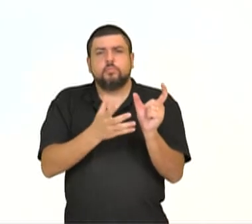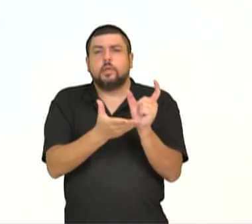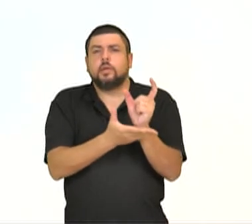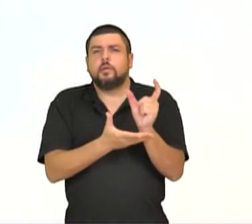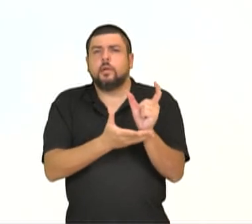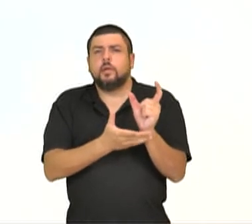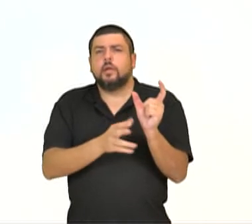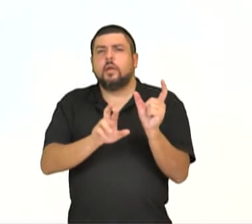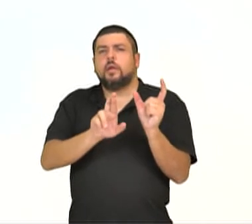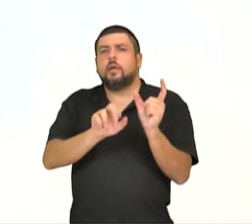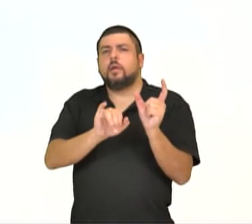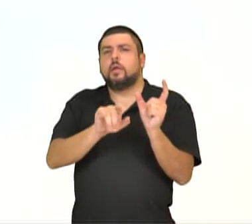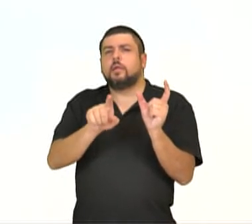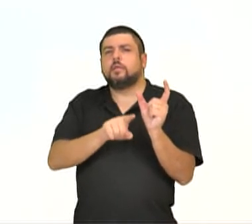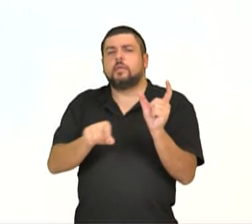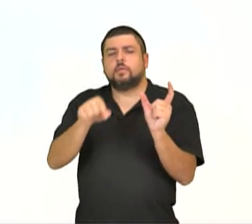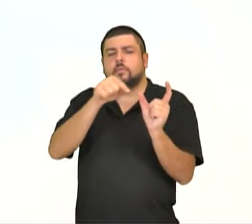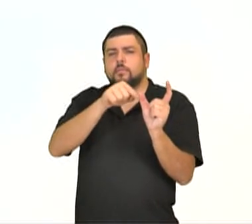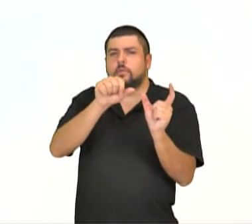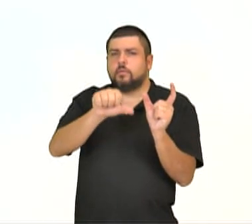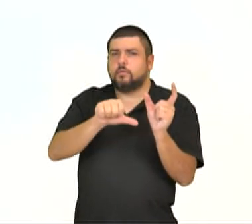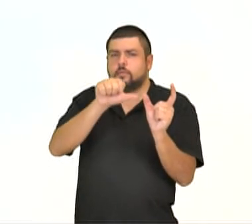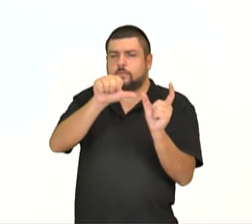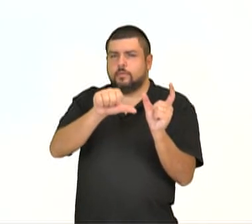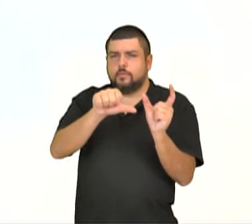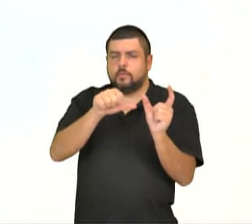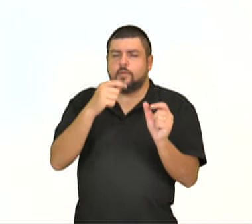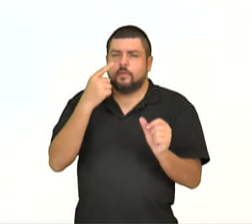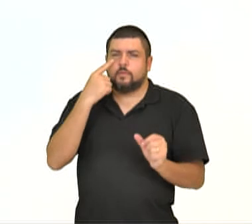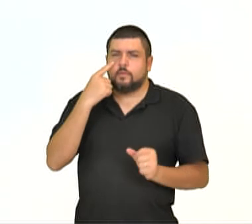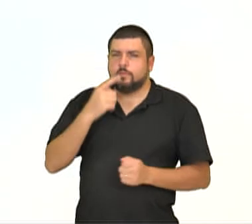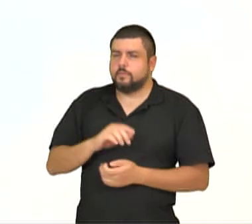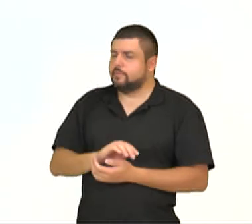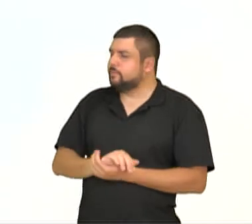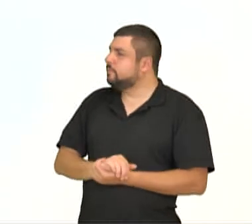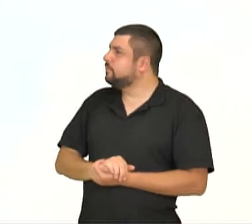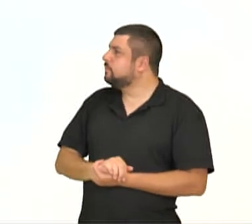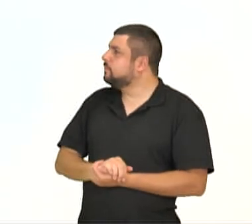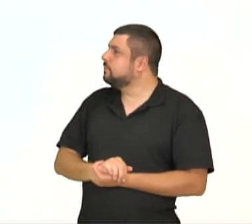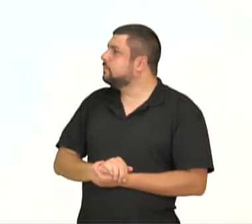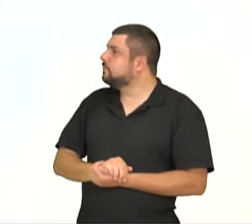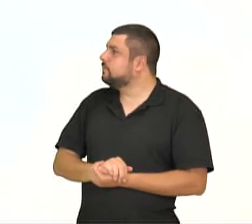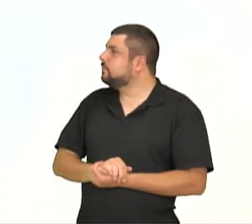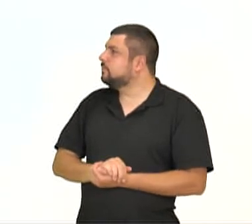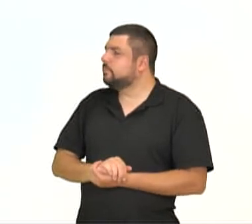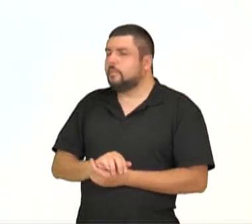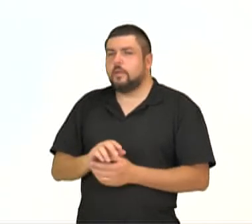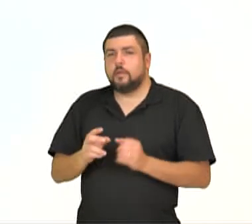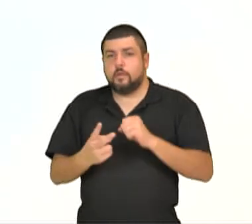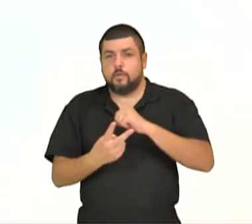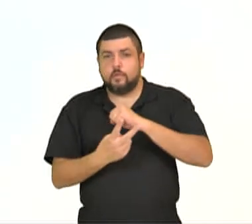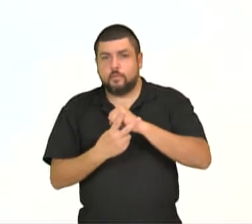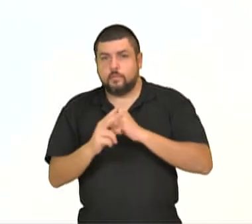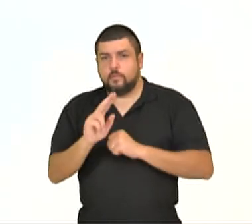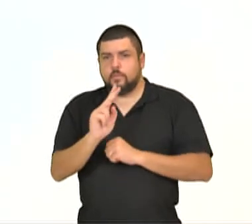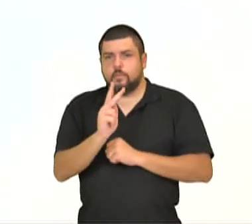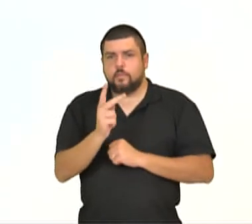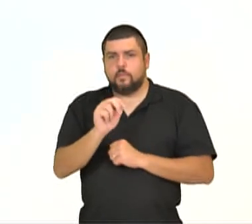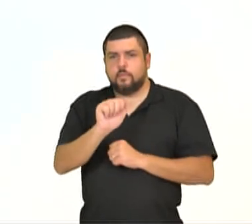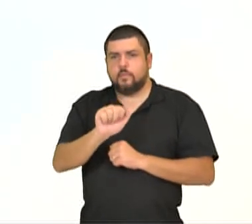do verbo a ser. A ser, que é fazer, raiz. Olha como ele fica, muda toda a